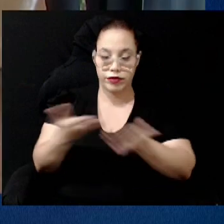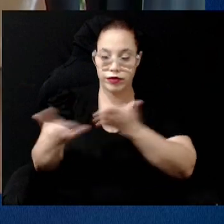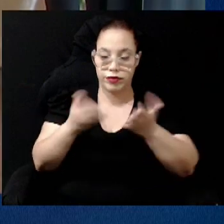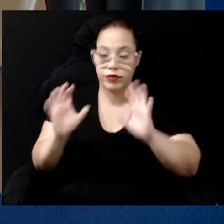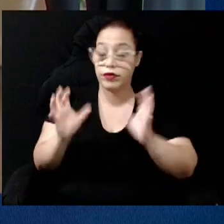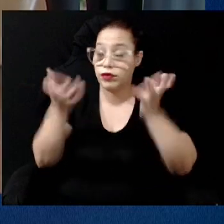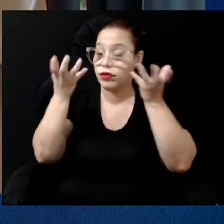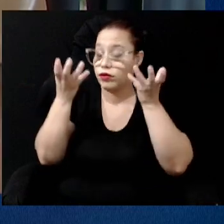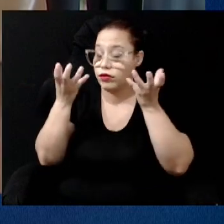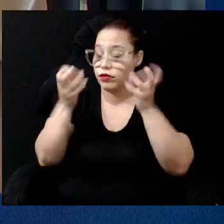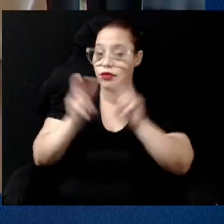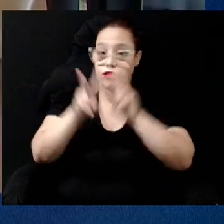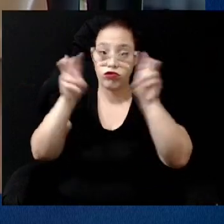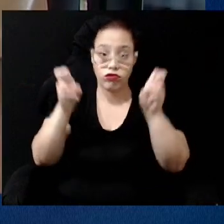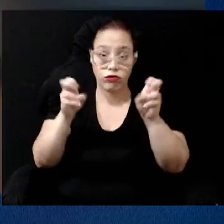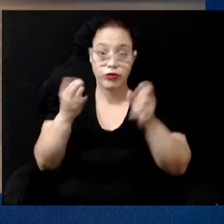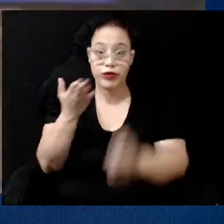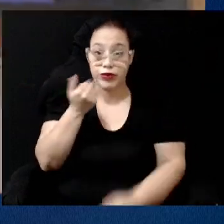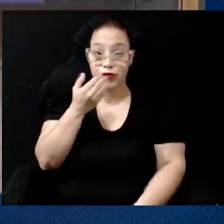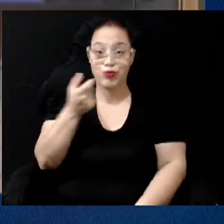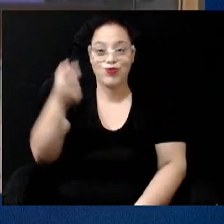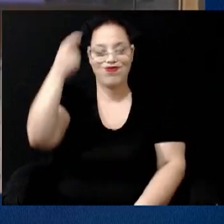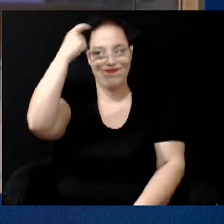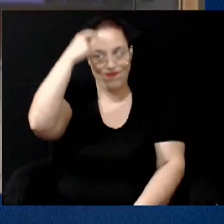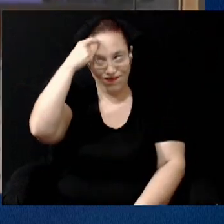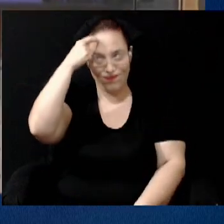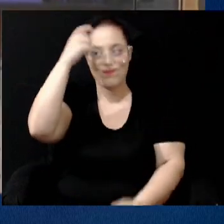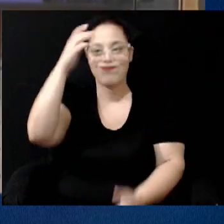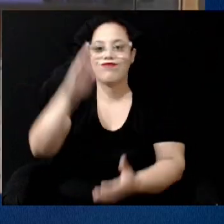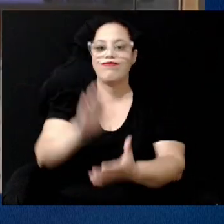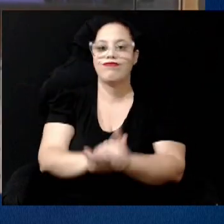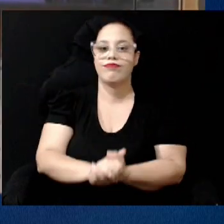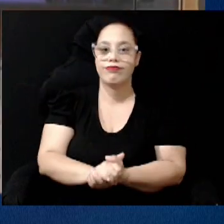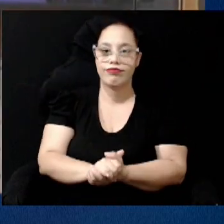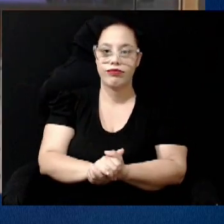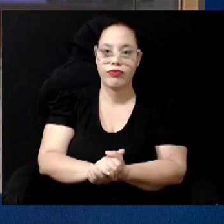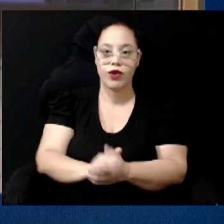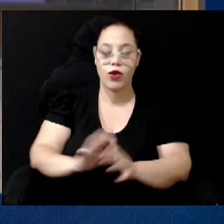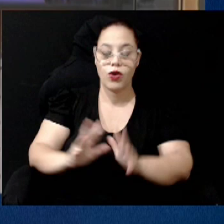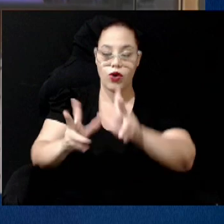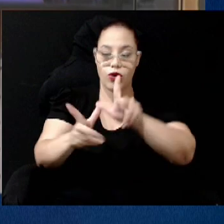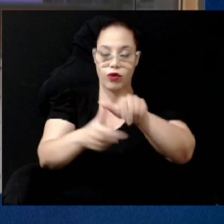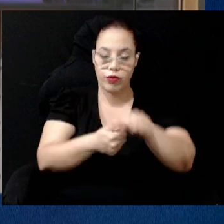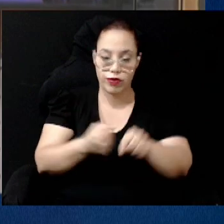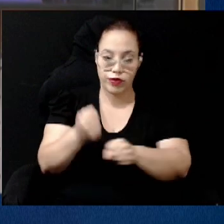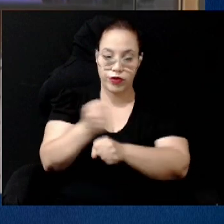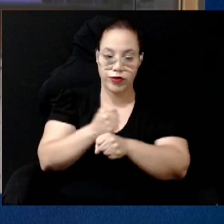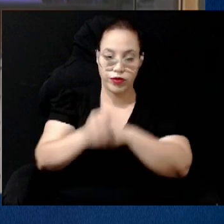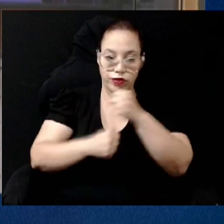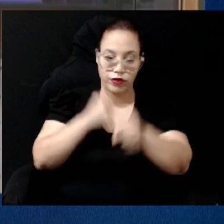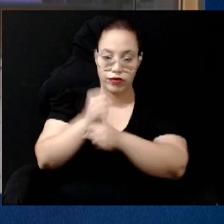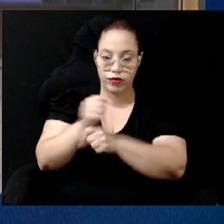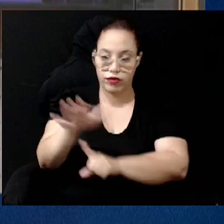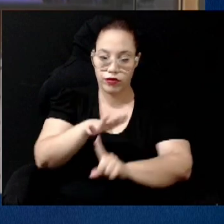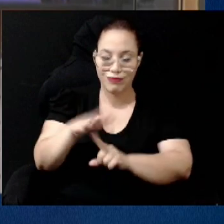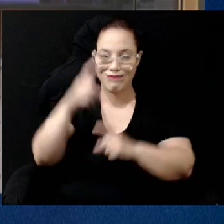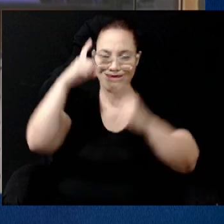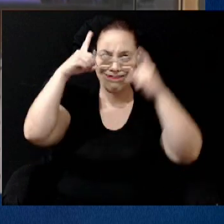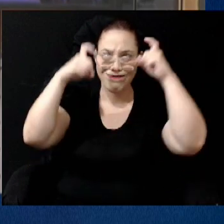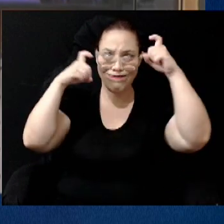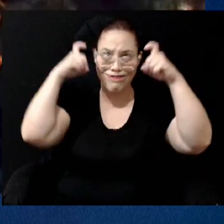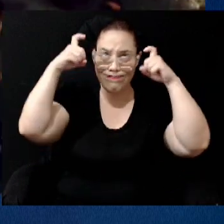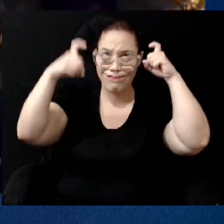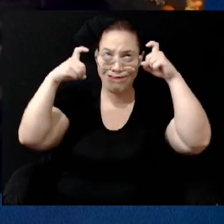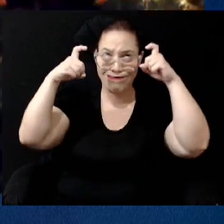o tema Comer Consciência. E o quadro Giro Ambiental aborda a preocupação e o